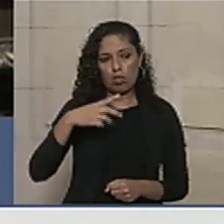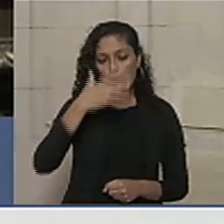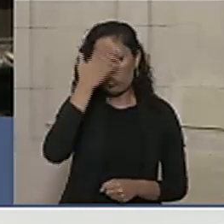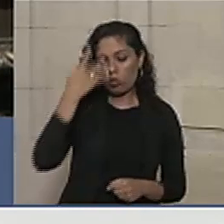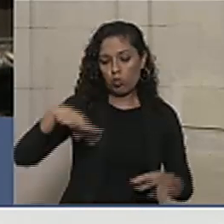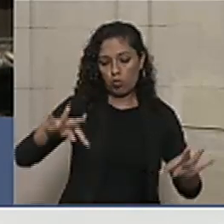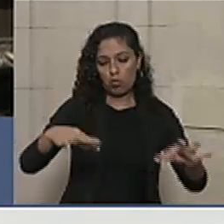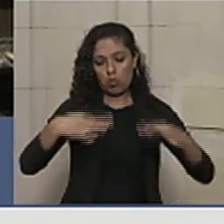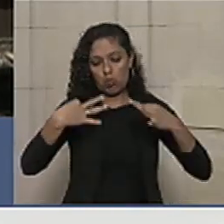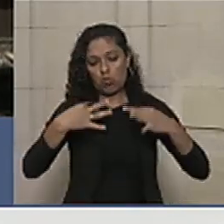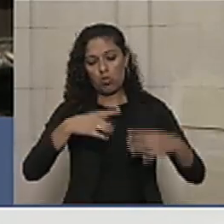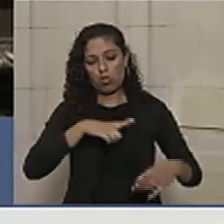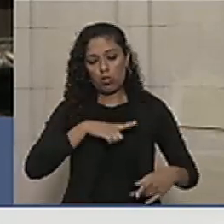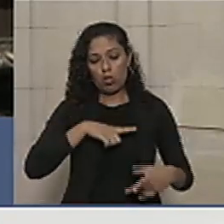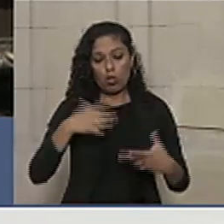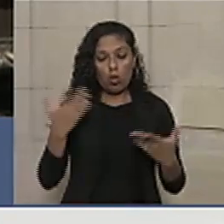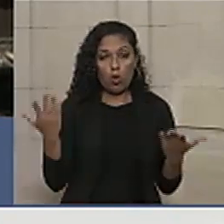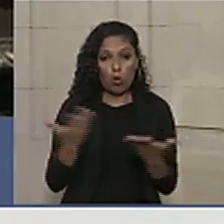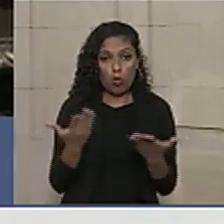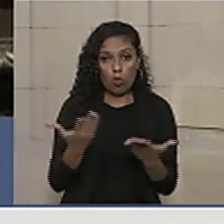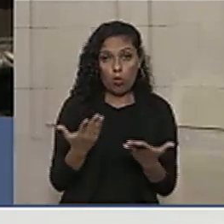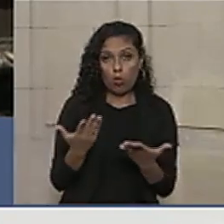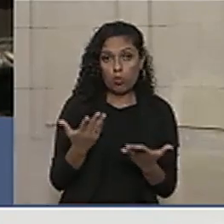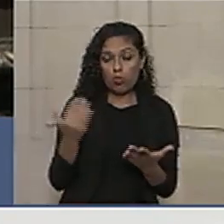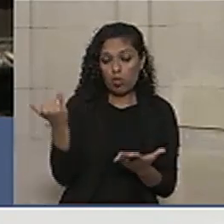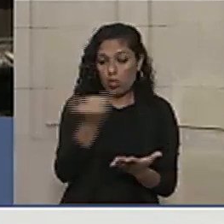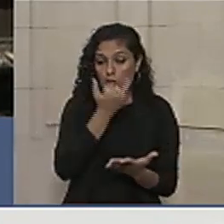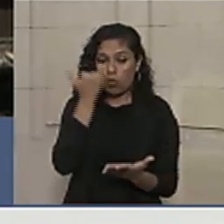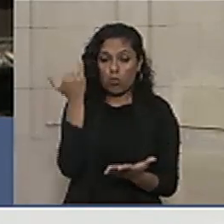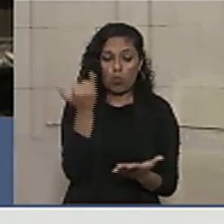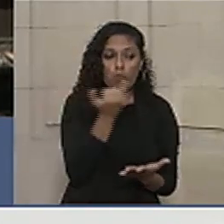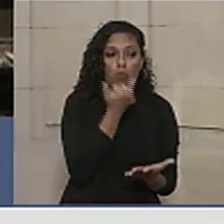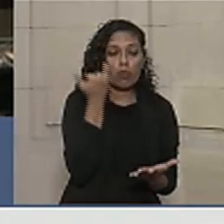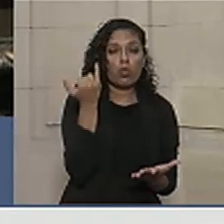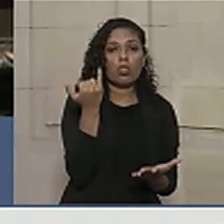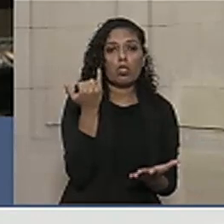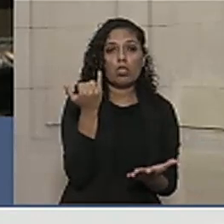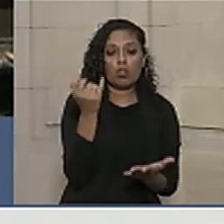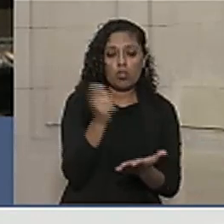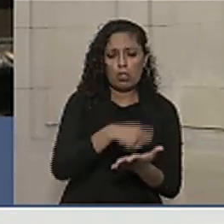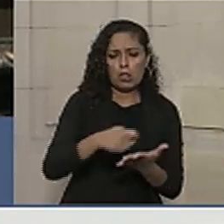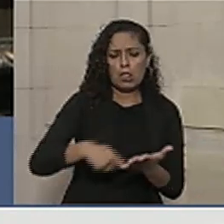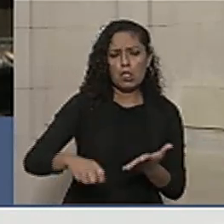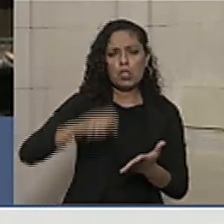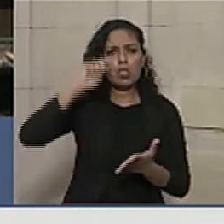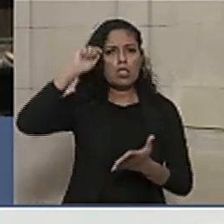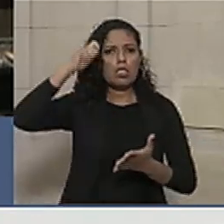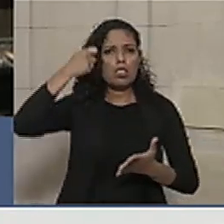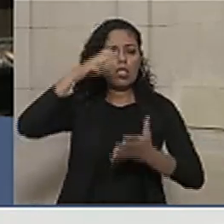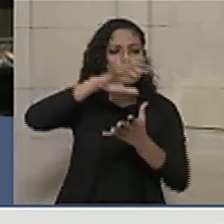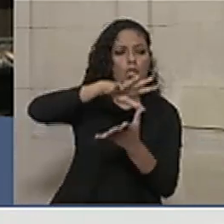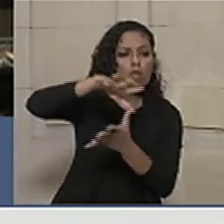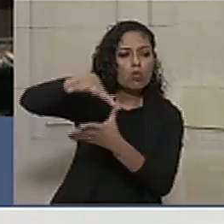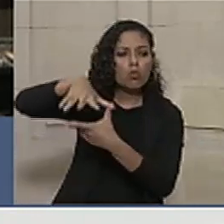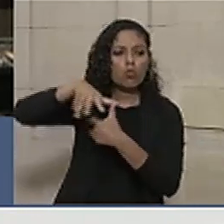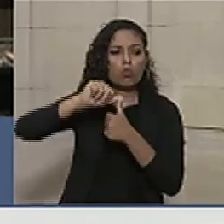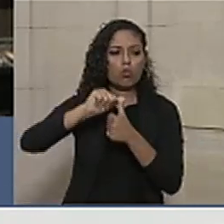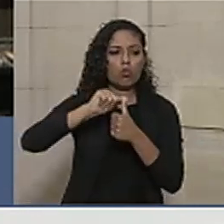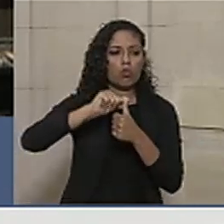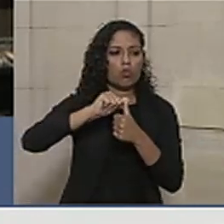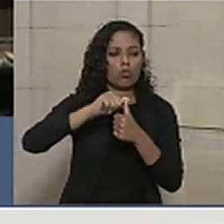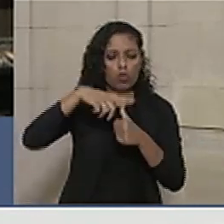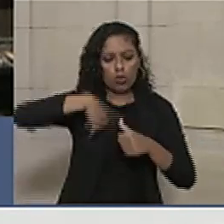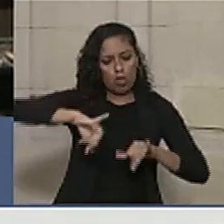maiores símbolos da literatura e da escrita negra brasileira do mundo, que tanto